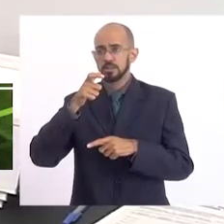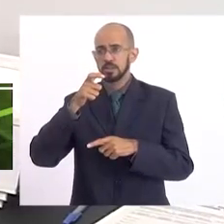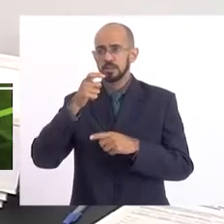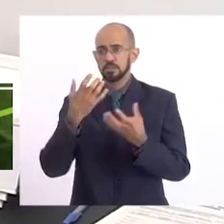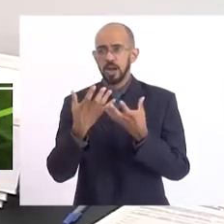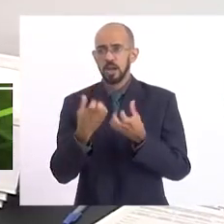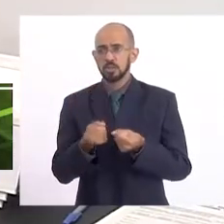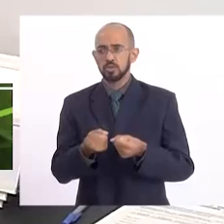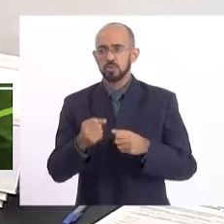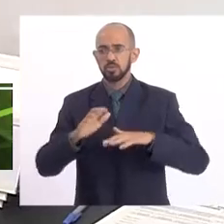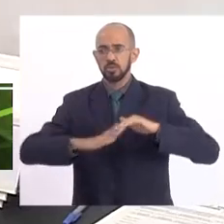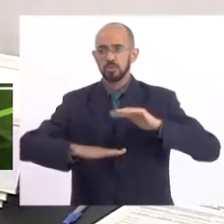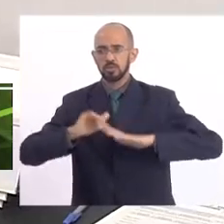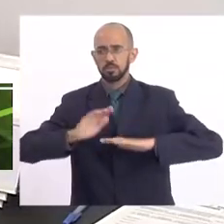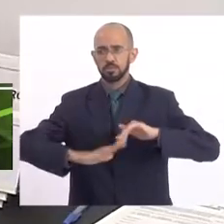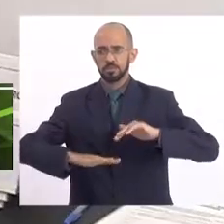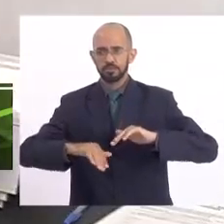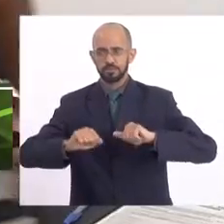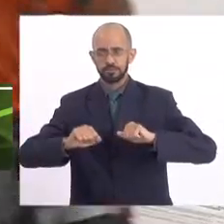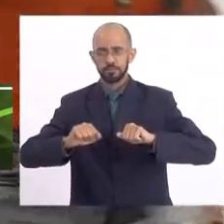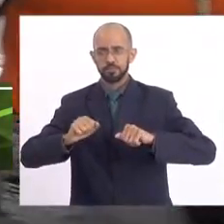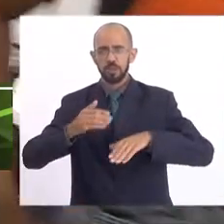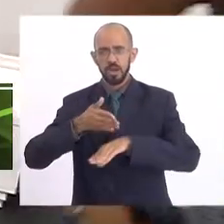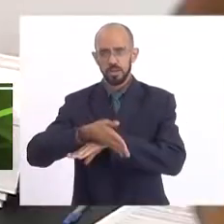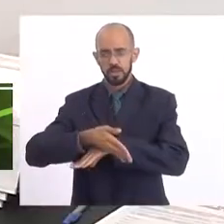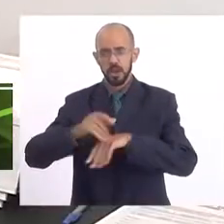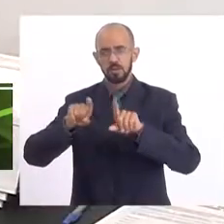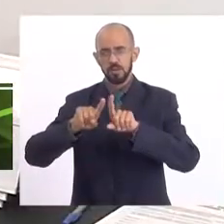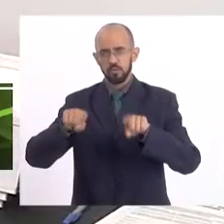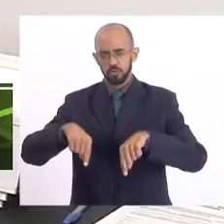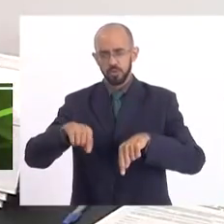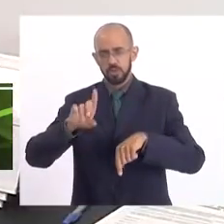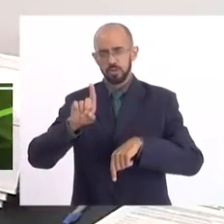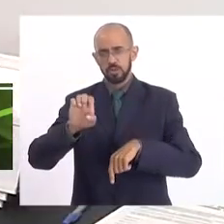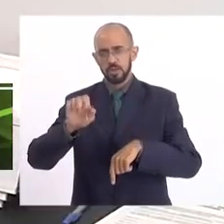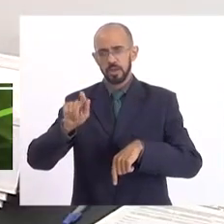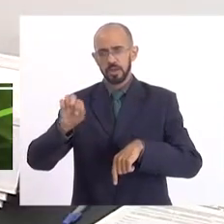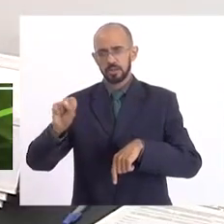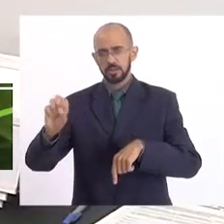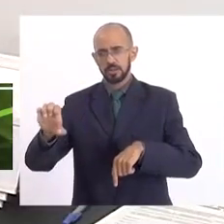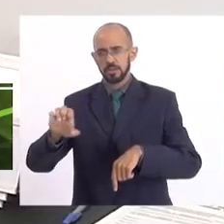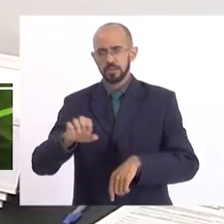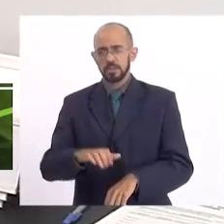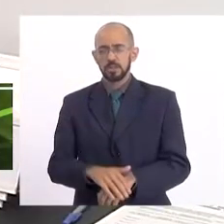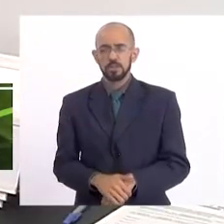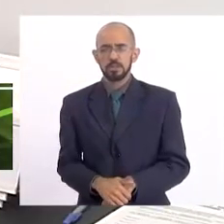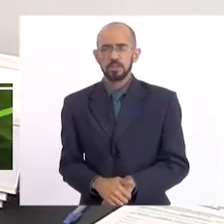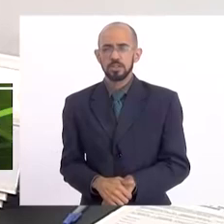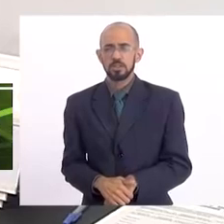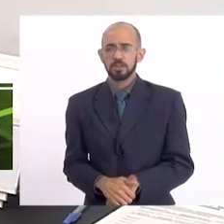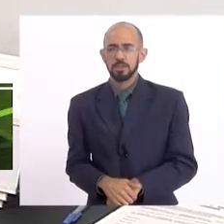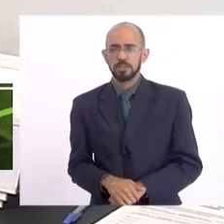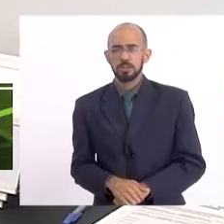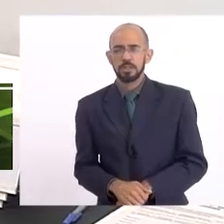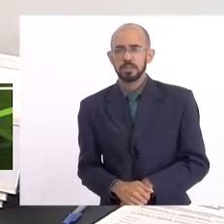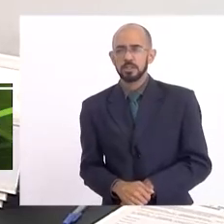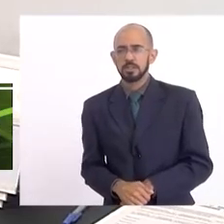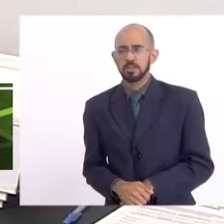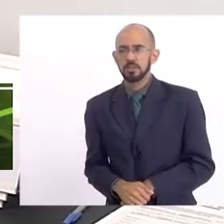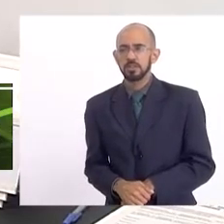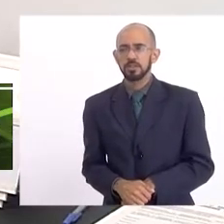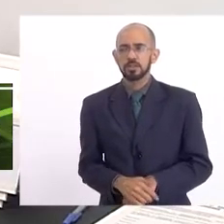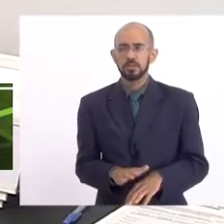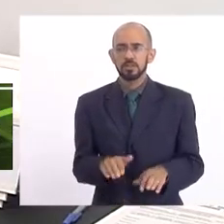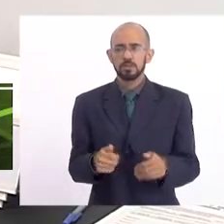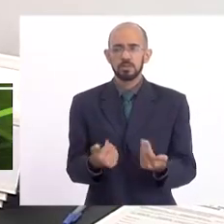as carreiras aí, né, integrar os quadros do Degasi. Eu acho que com relação ao sobrestamento